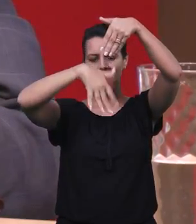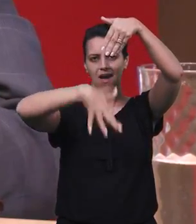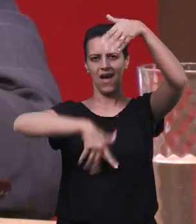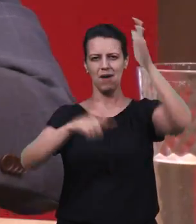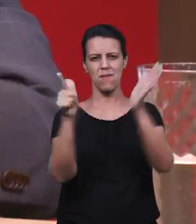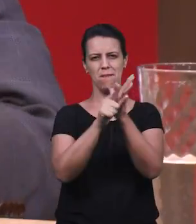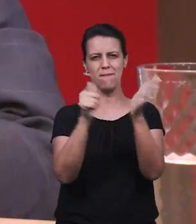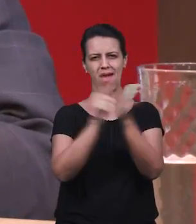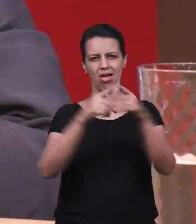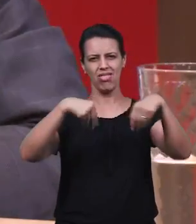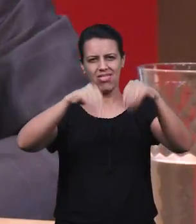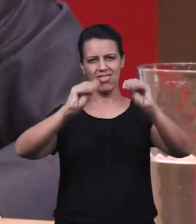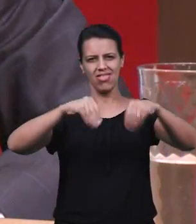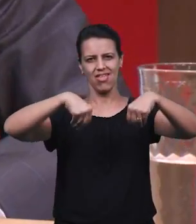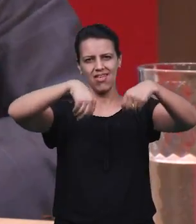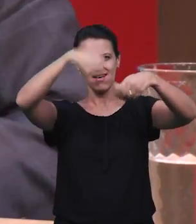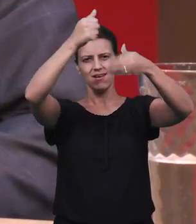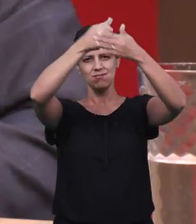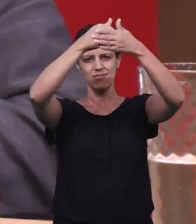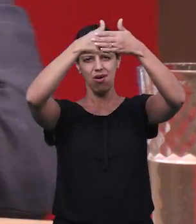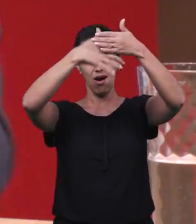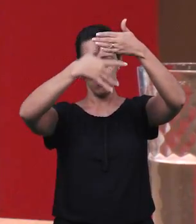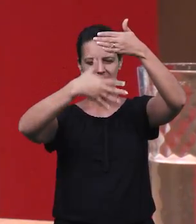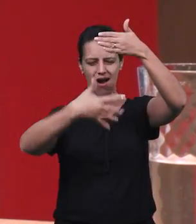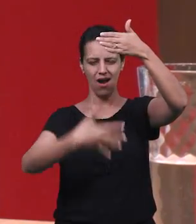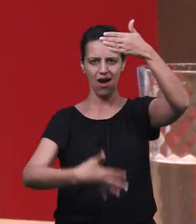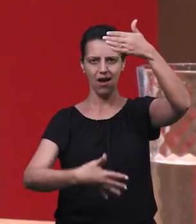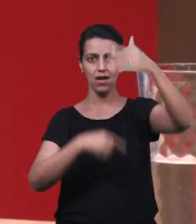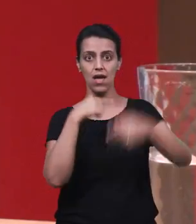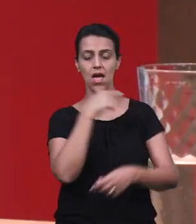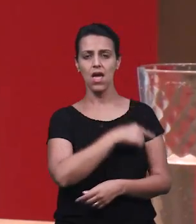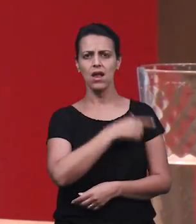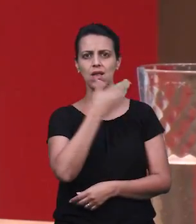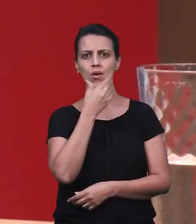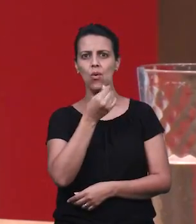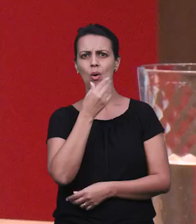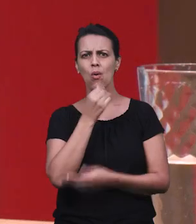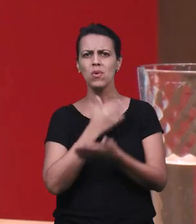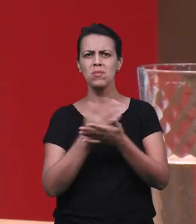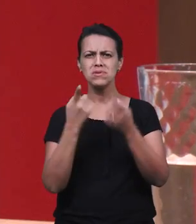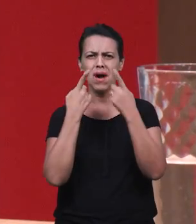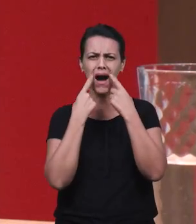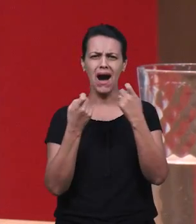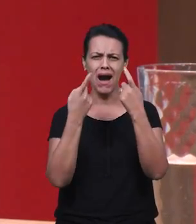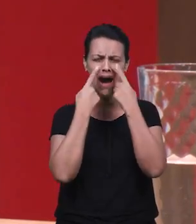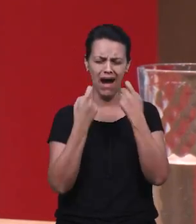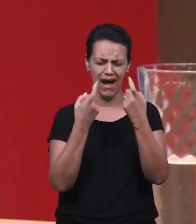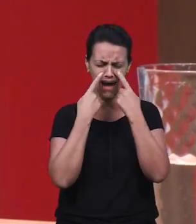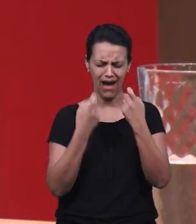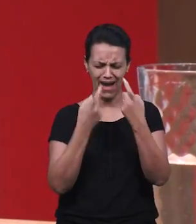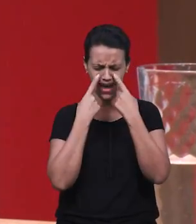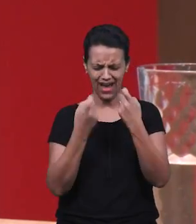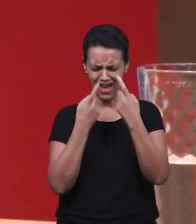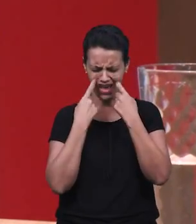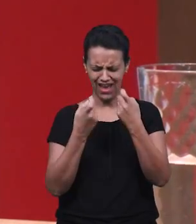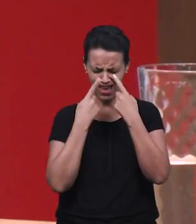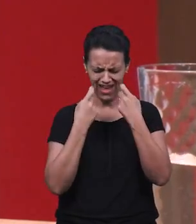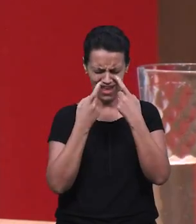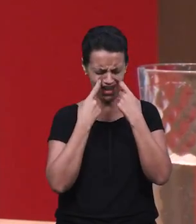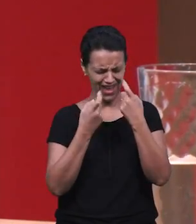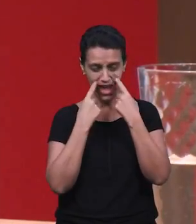né? Aquelas lonas, lembra? Rapaz, naquela aula de Gedeuti, o camarada teve um acesso de choro, rapaz, o